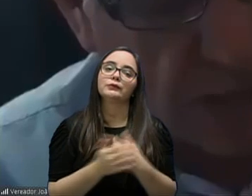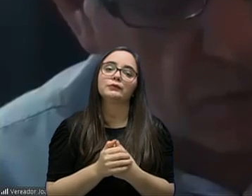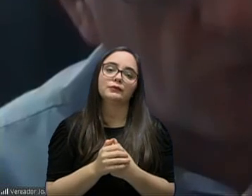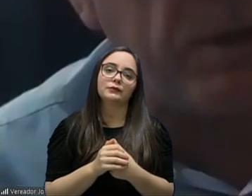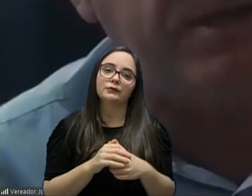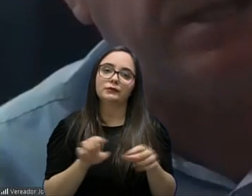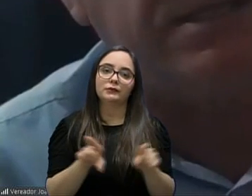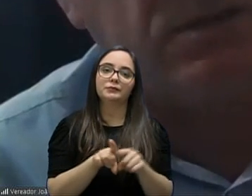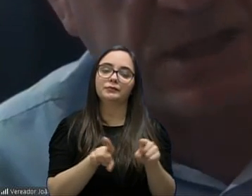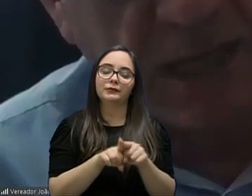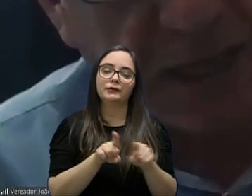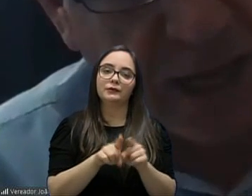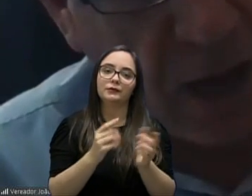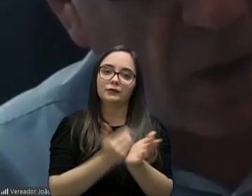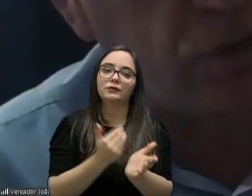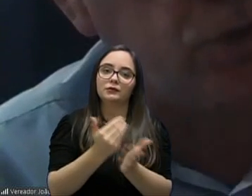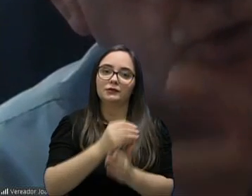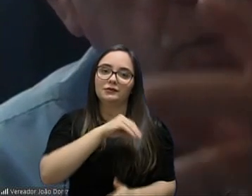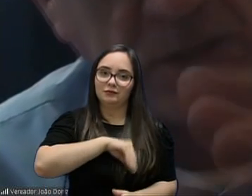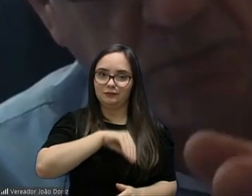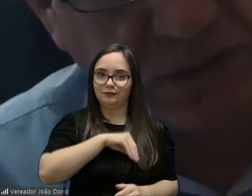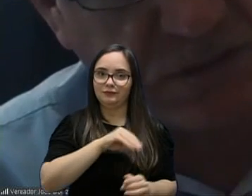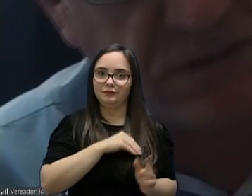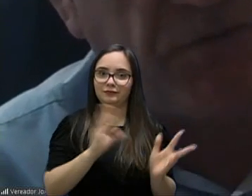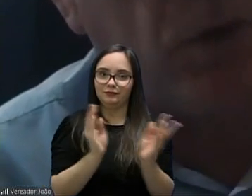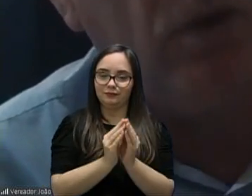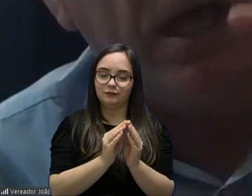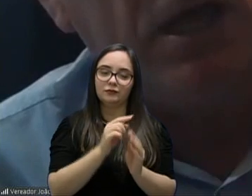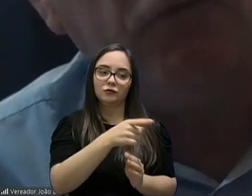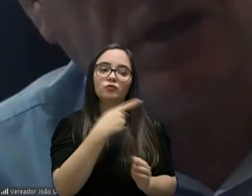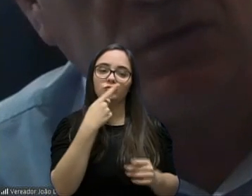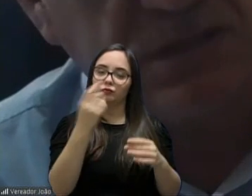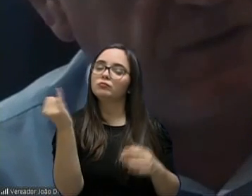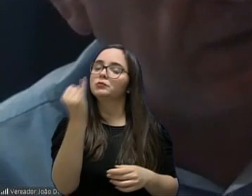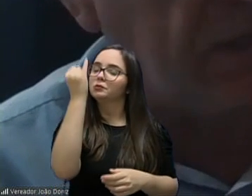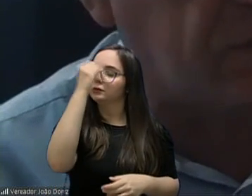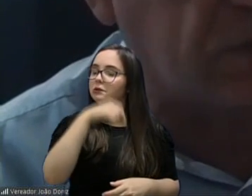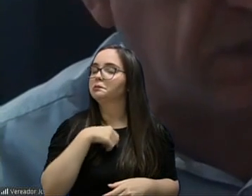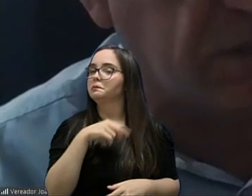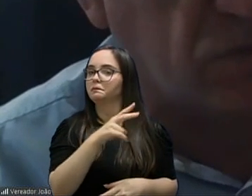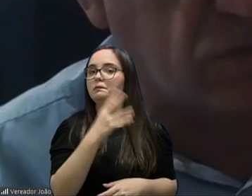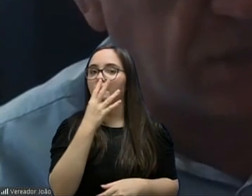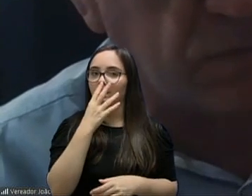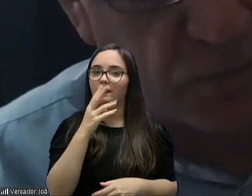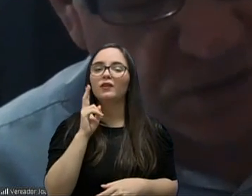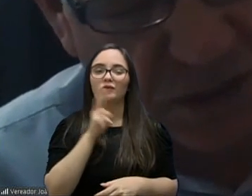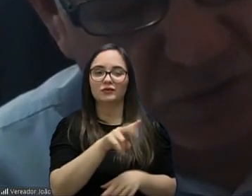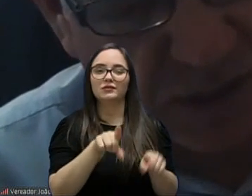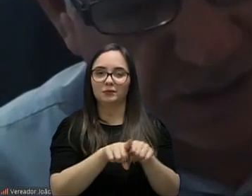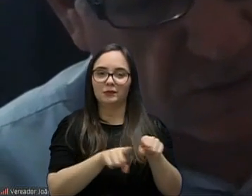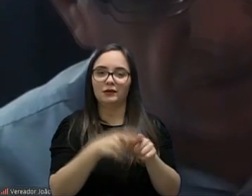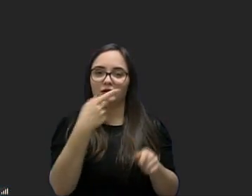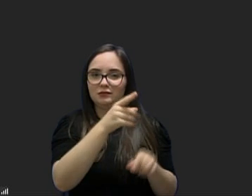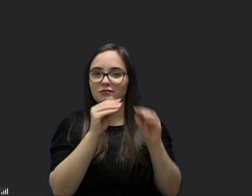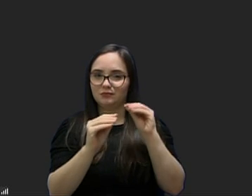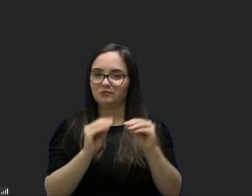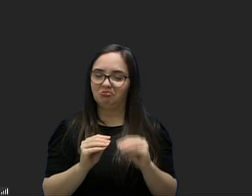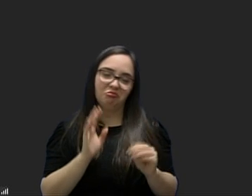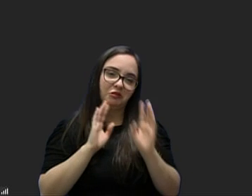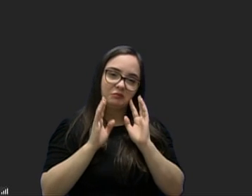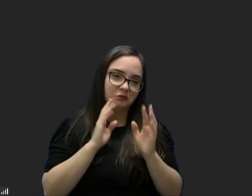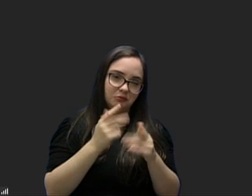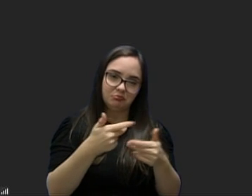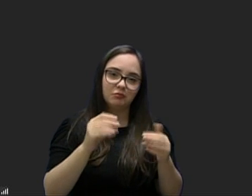questão da complementação salarial. Acho super importante o que você falou. Eu vi, inclusive, nas suas redes sociais uma postagem com relação a isso.